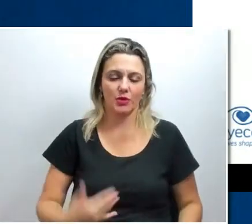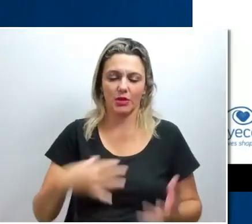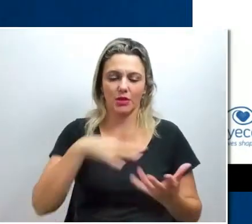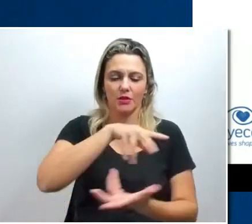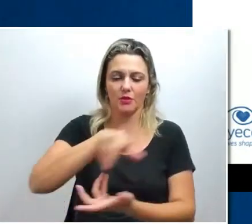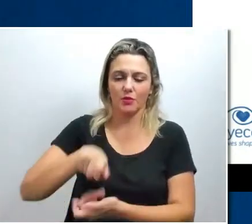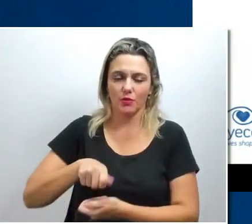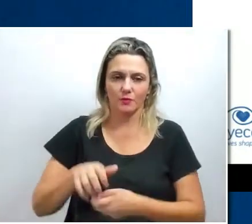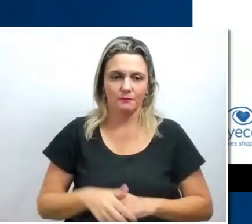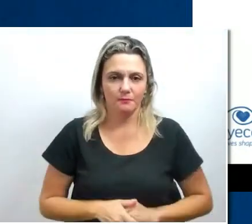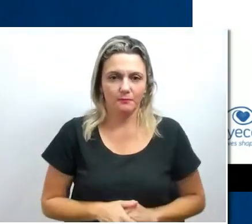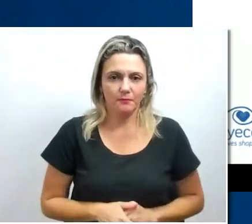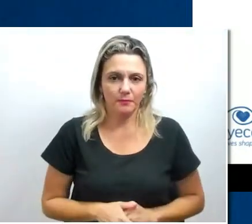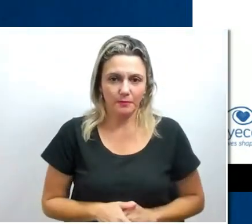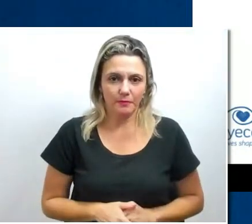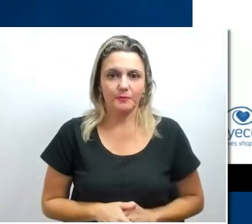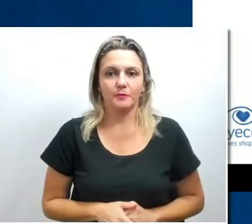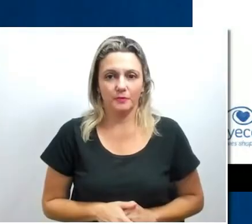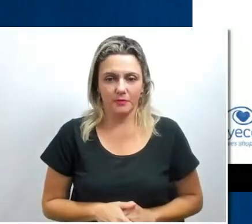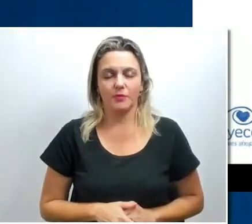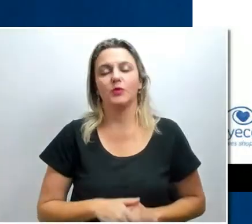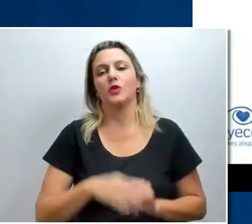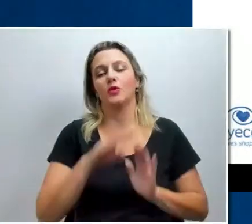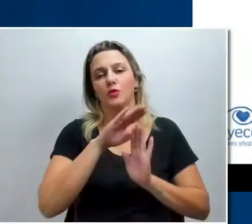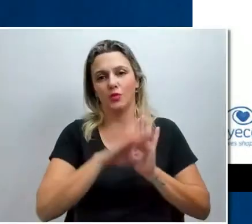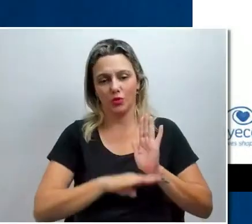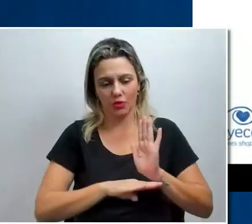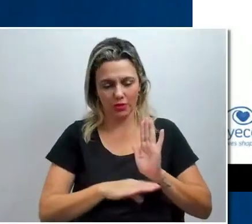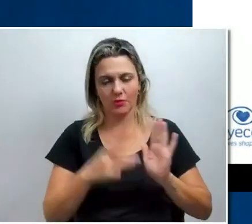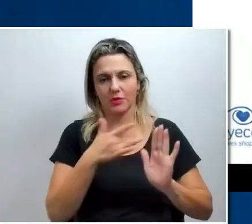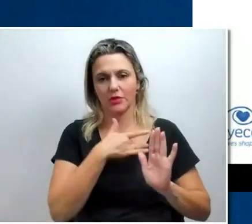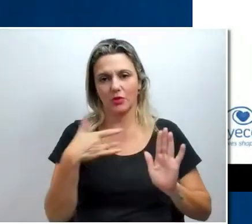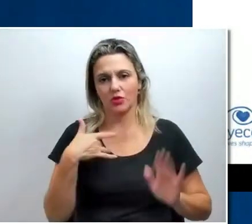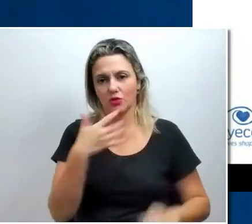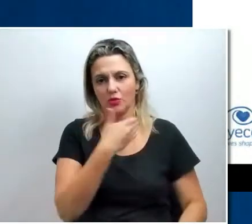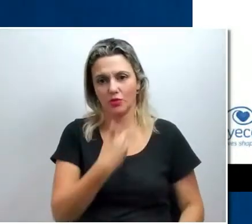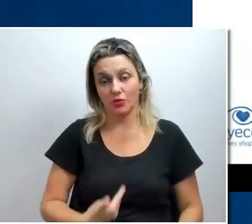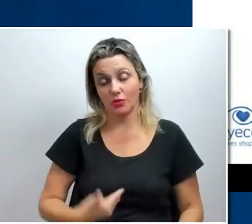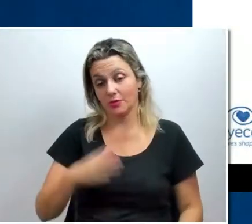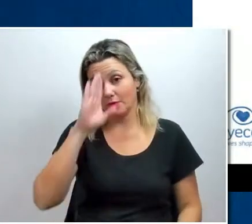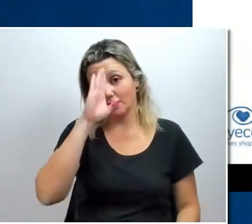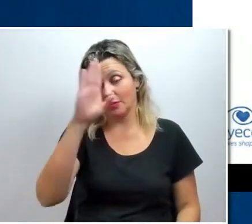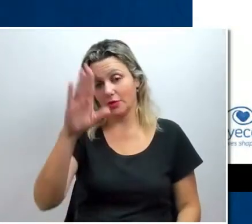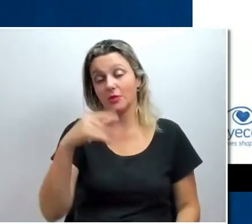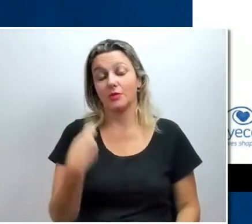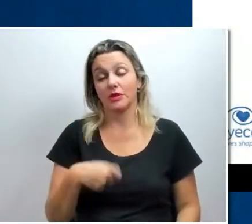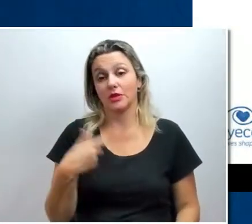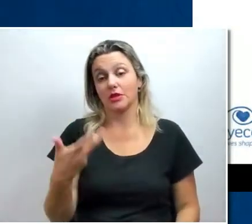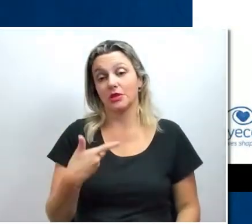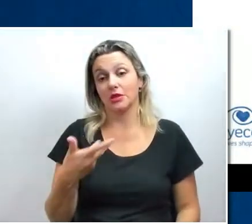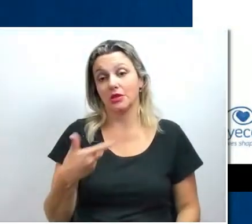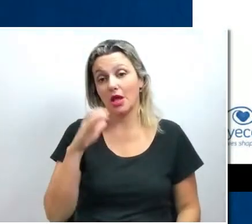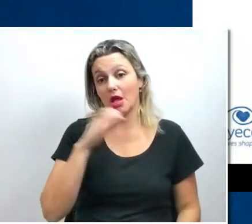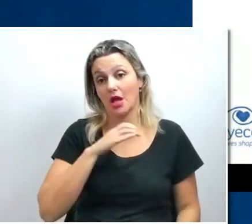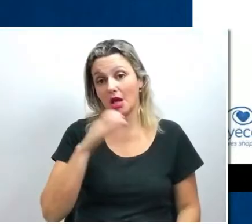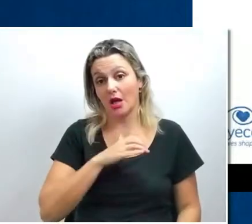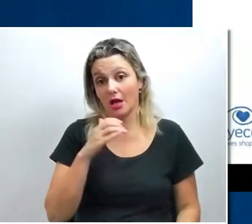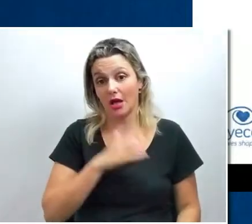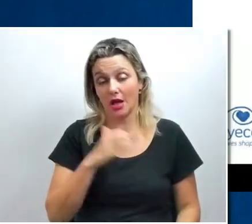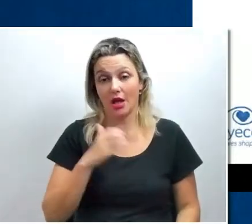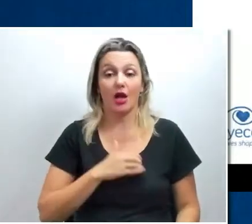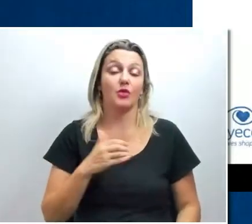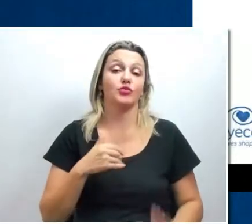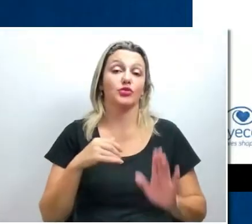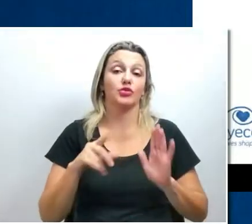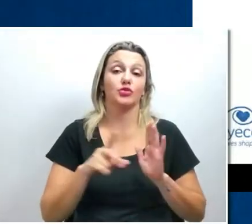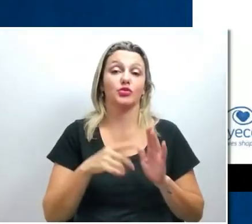Então, nós sabemos que é um problema de saúde pública prioritário, que existe uma urgência da política pública eficaz na formação e capacitação de